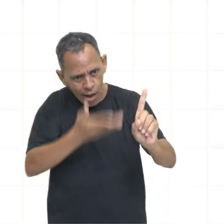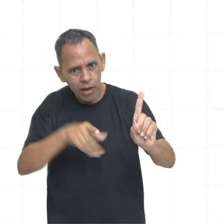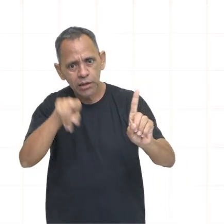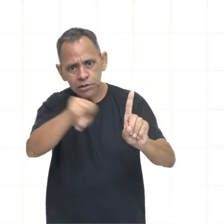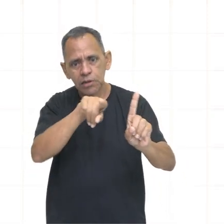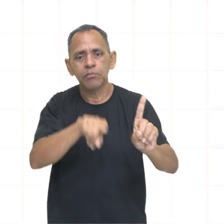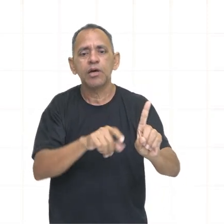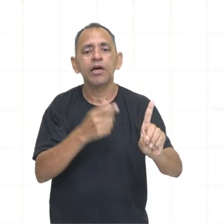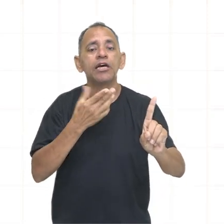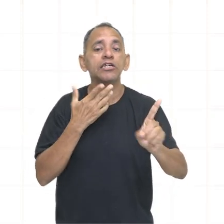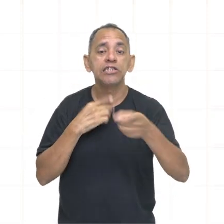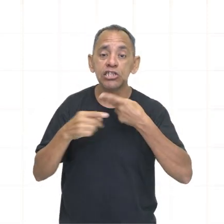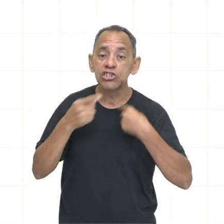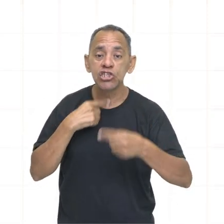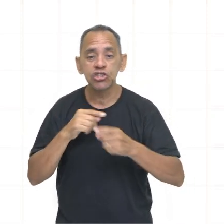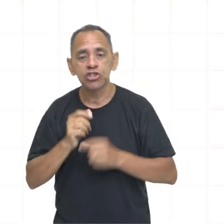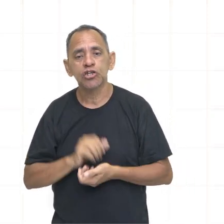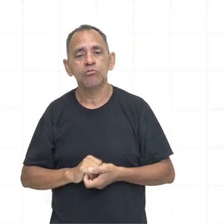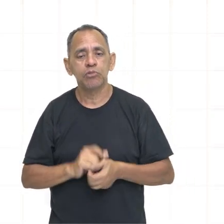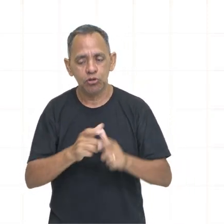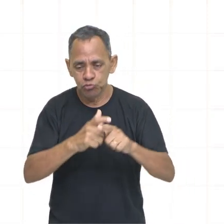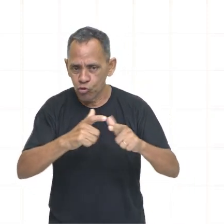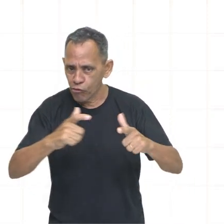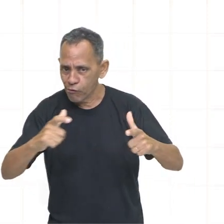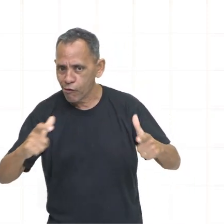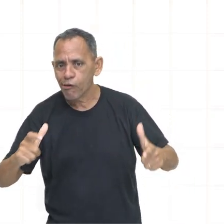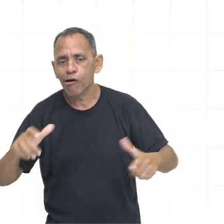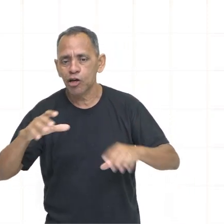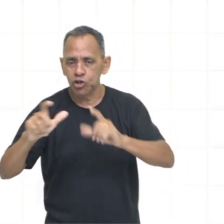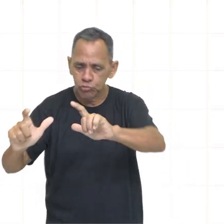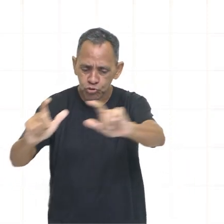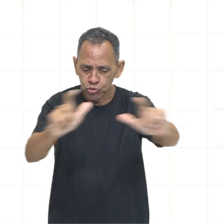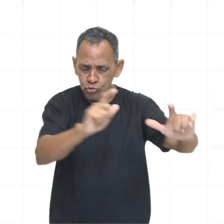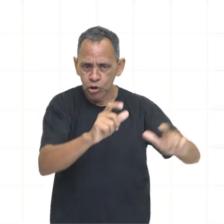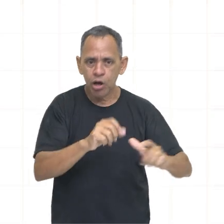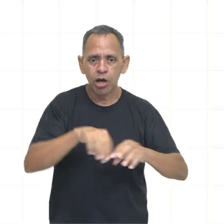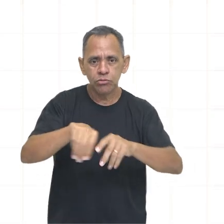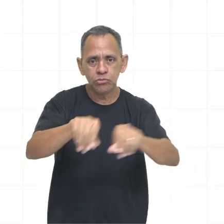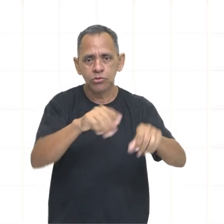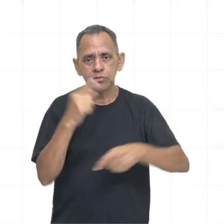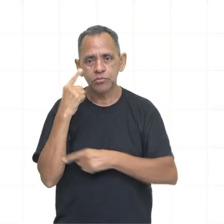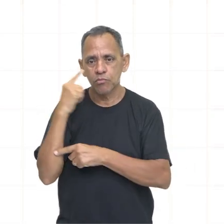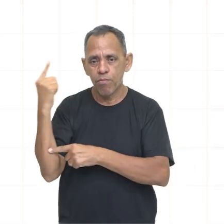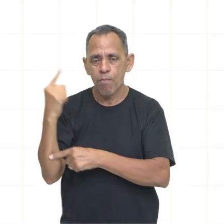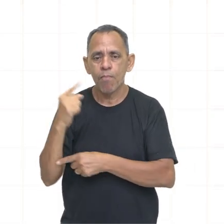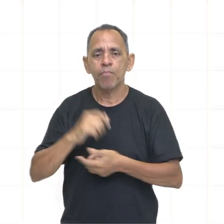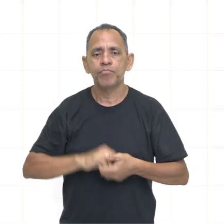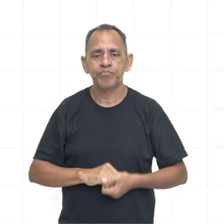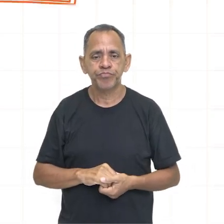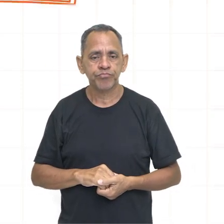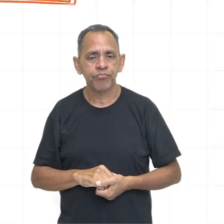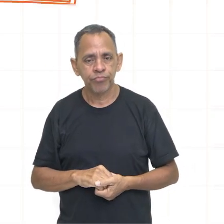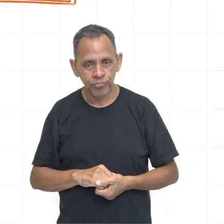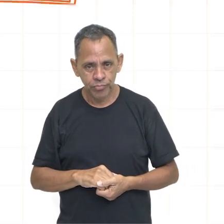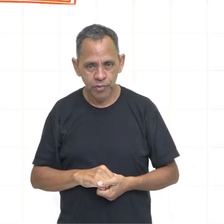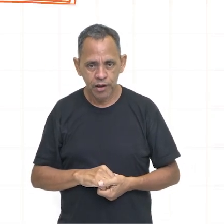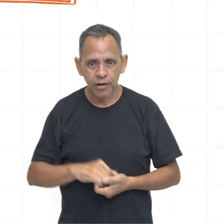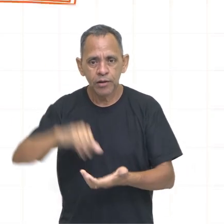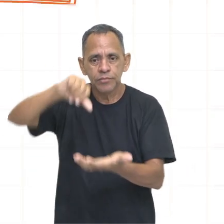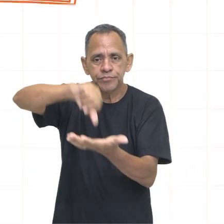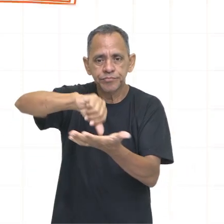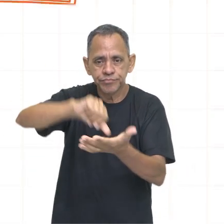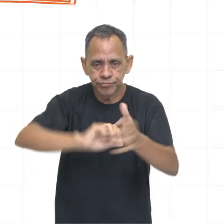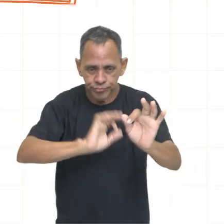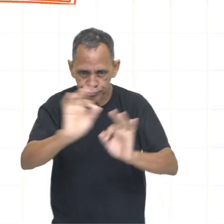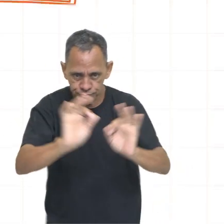de expansão territorial. Para consolidar essas informações, trouxemos um mapa mental para vocês observarem